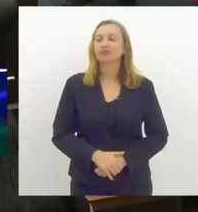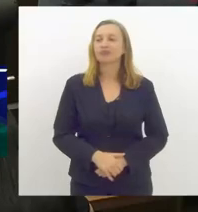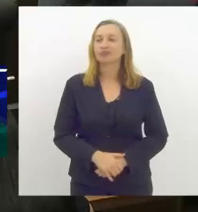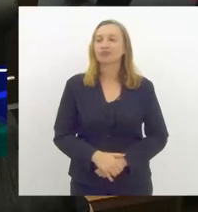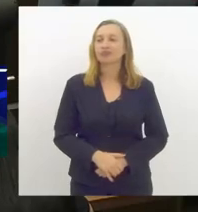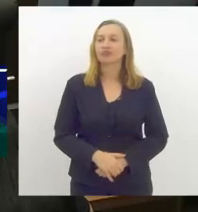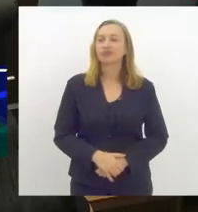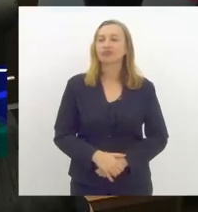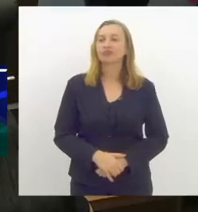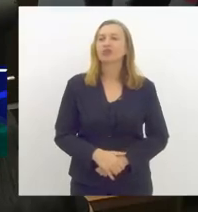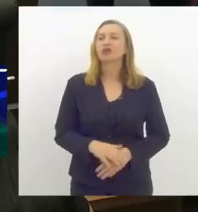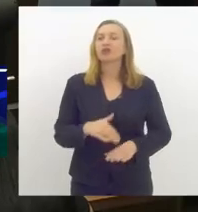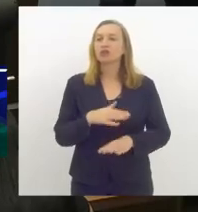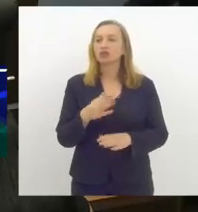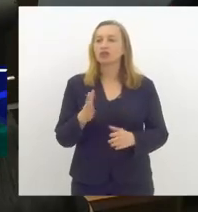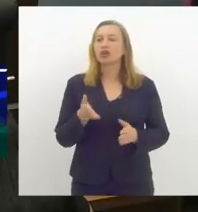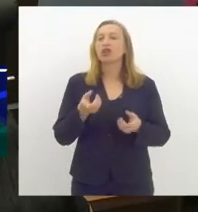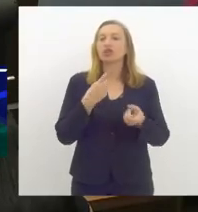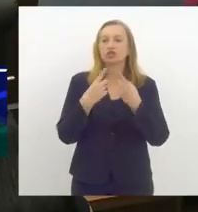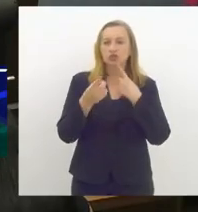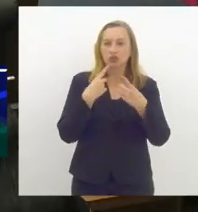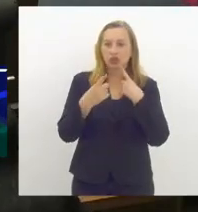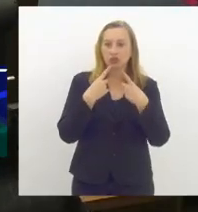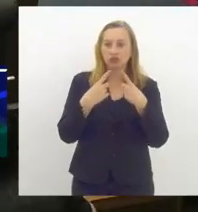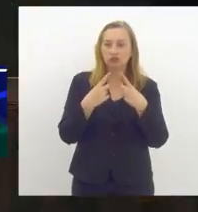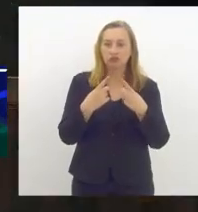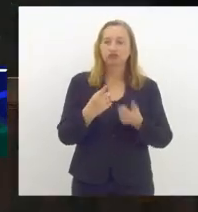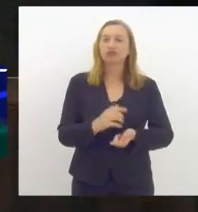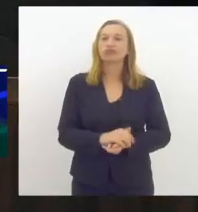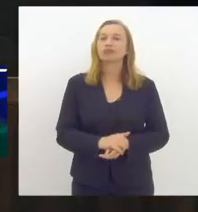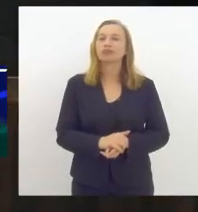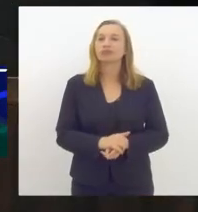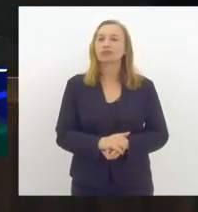e com os pareceres emitidos em discussão